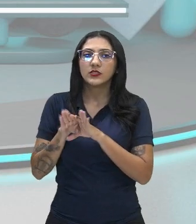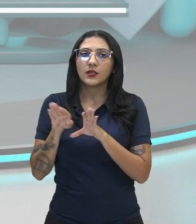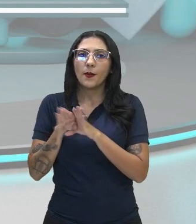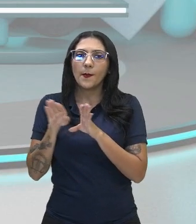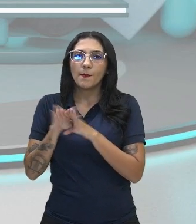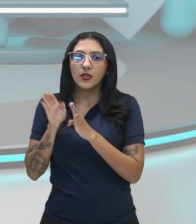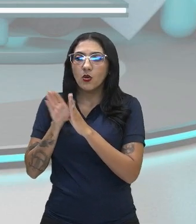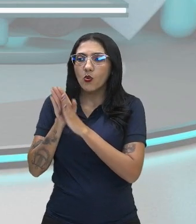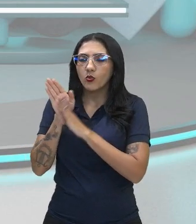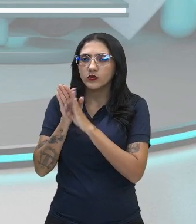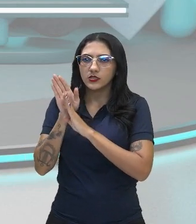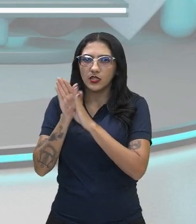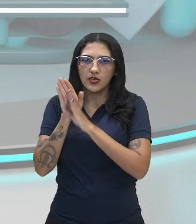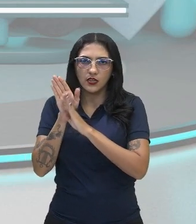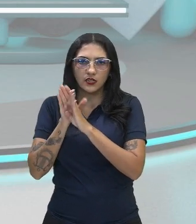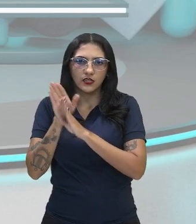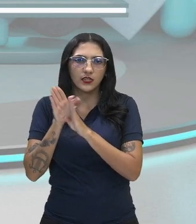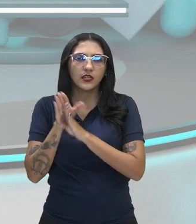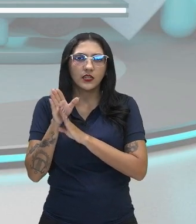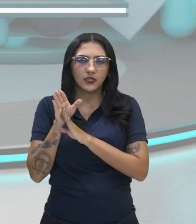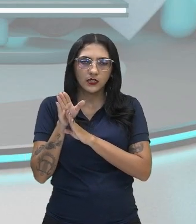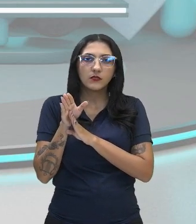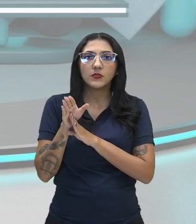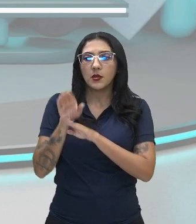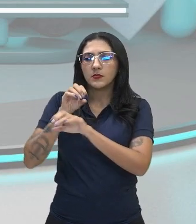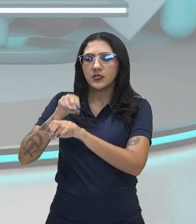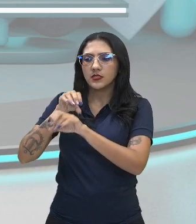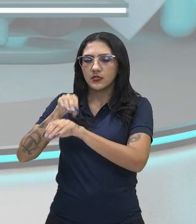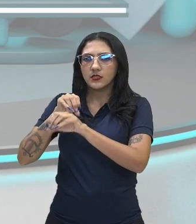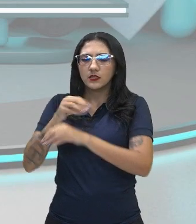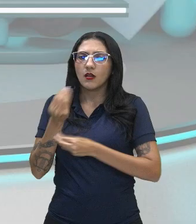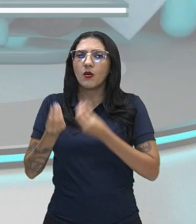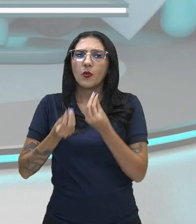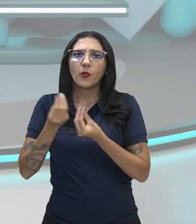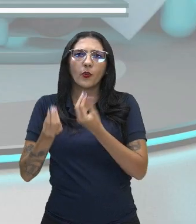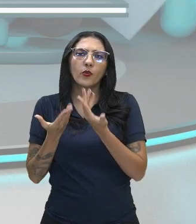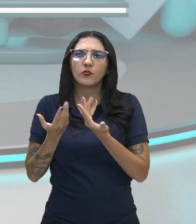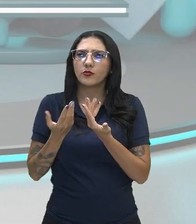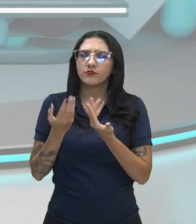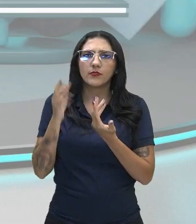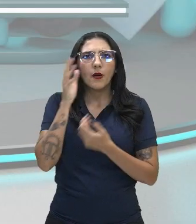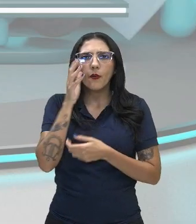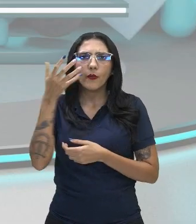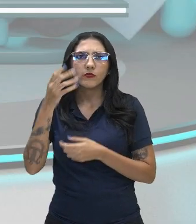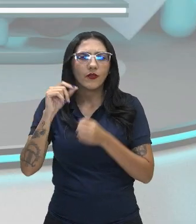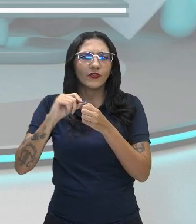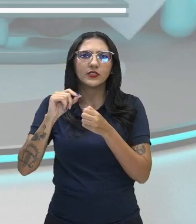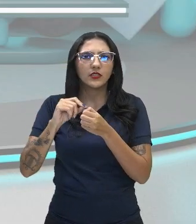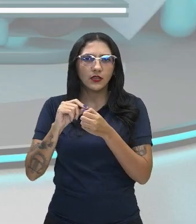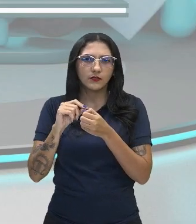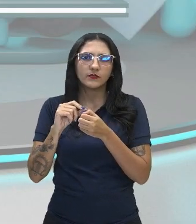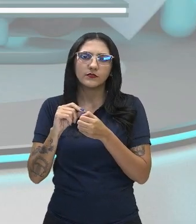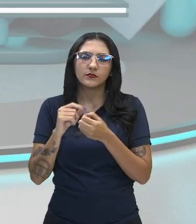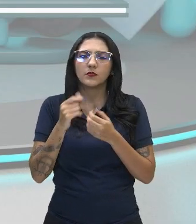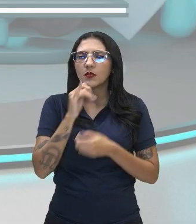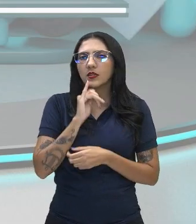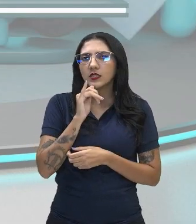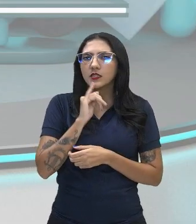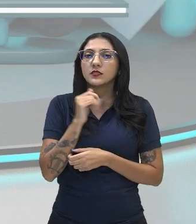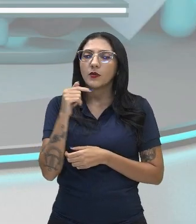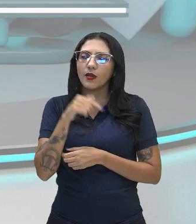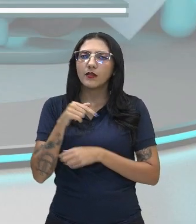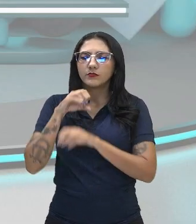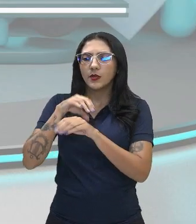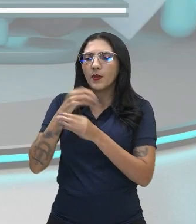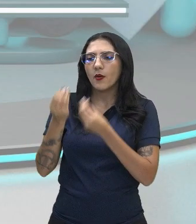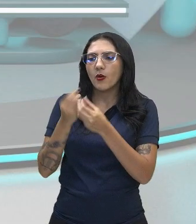dá orientações ou instruções de como algo deve ser realizado, deve ser